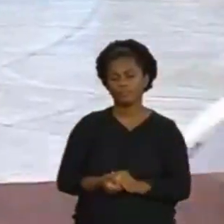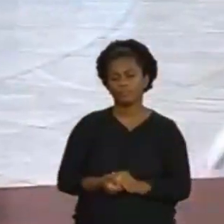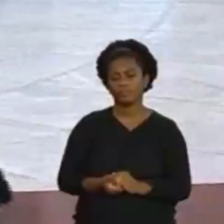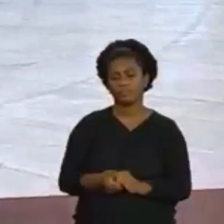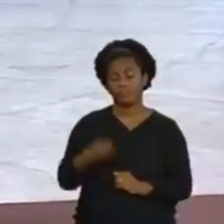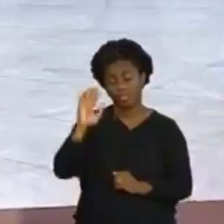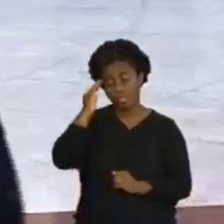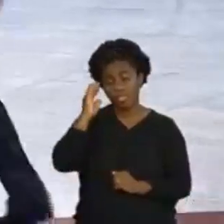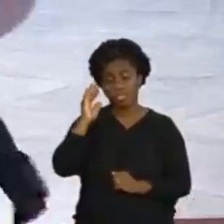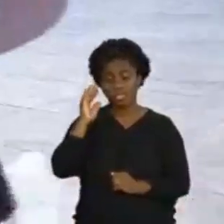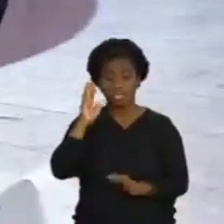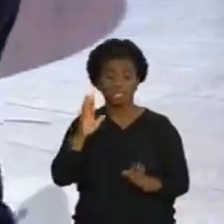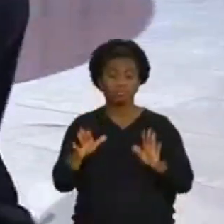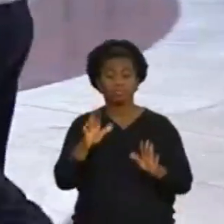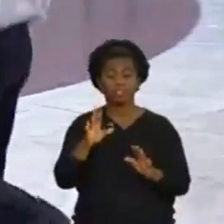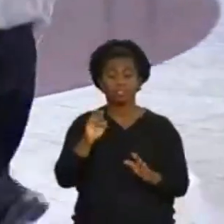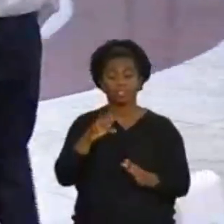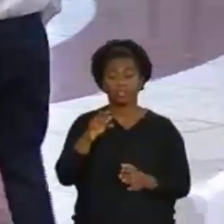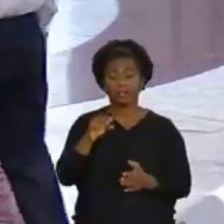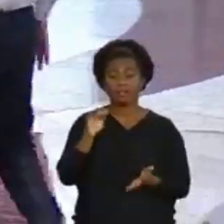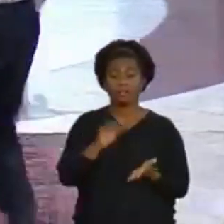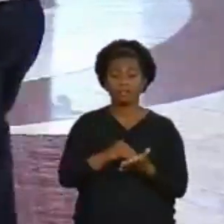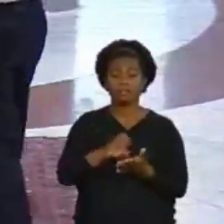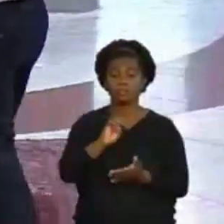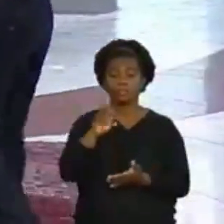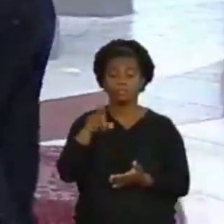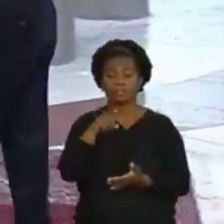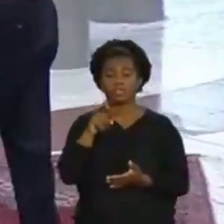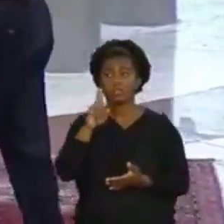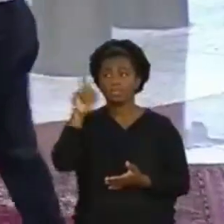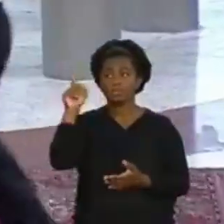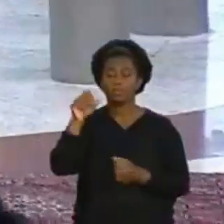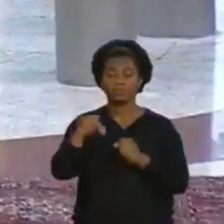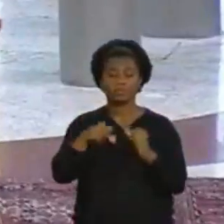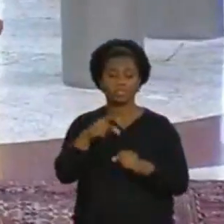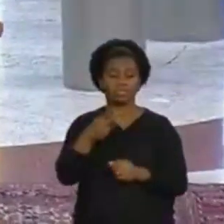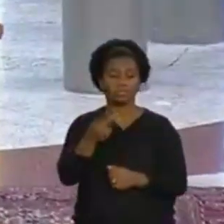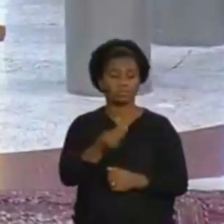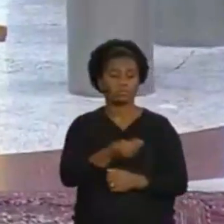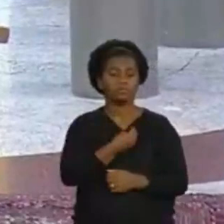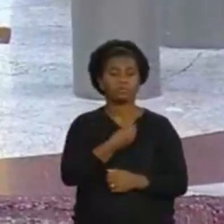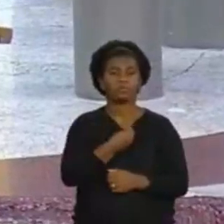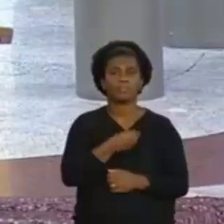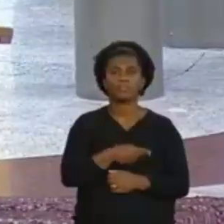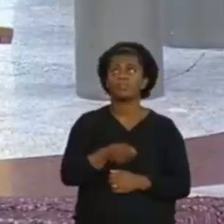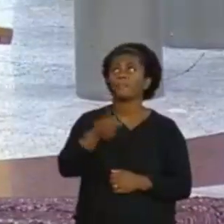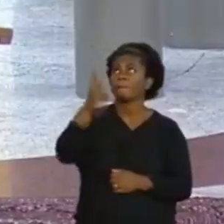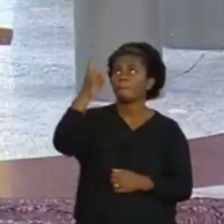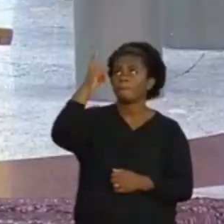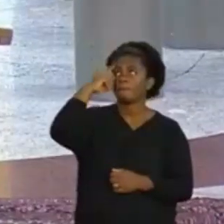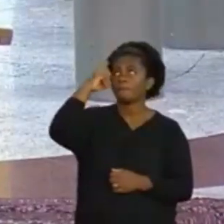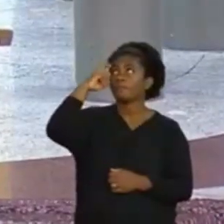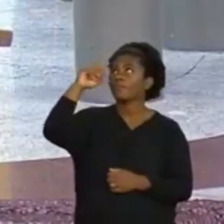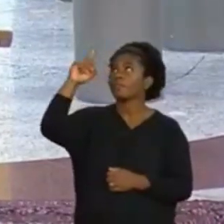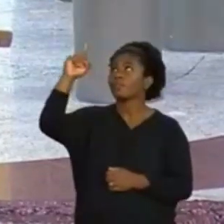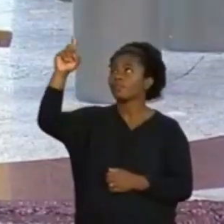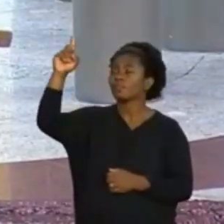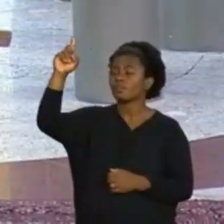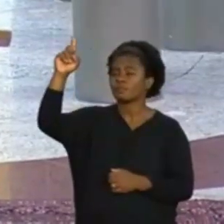Talvez só está faltando isso para Deus mudar sua história. Feche os seus olhos e venha